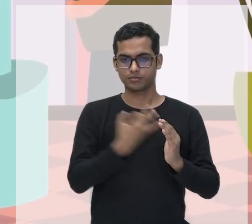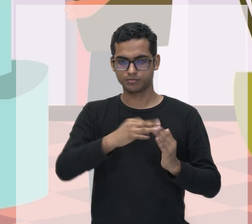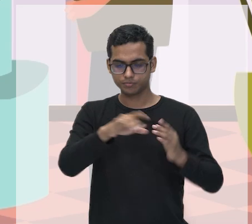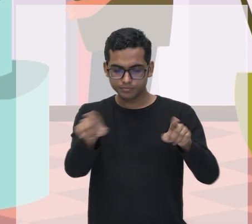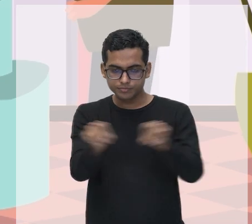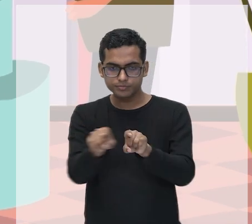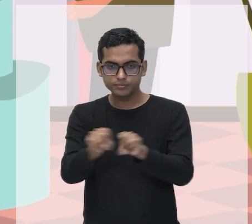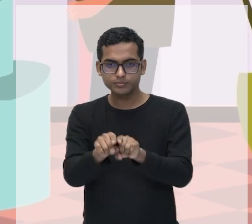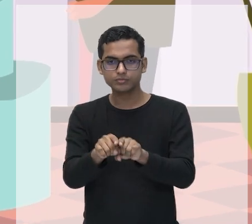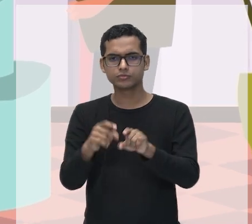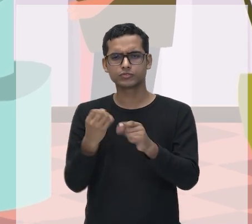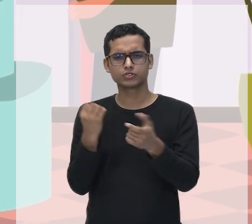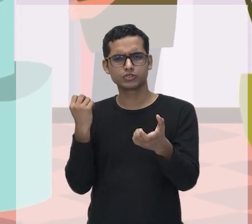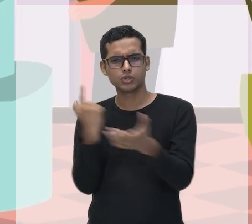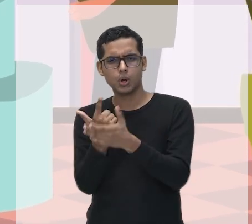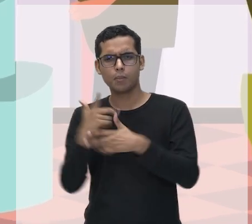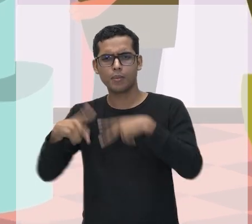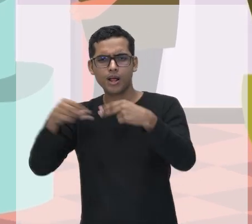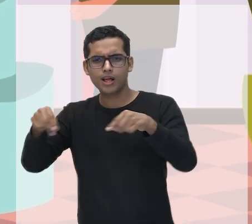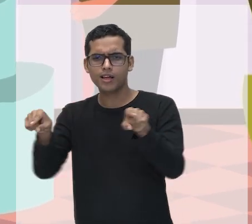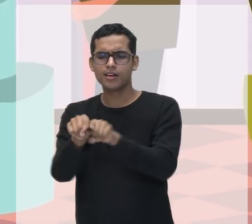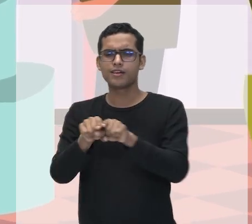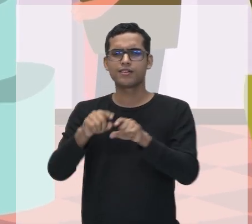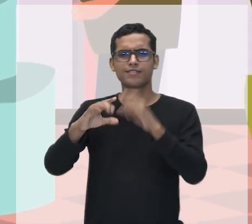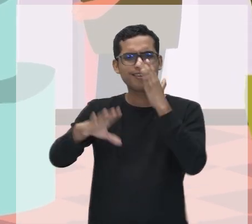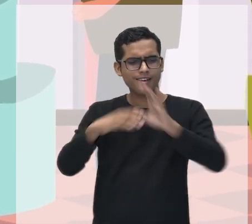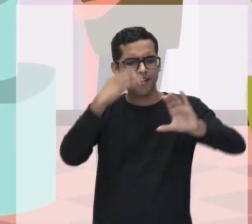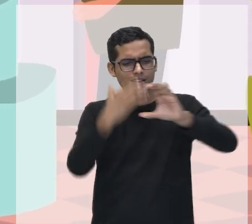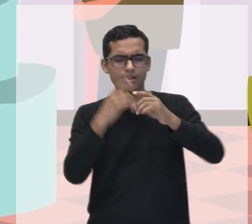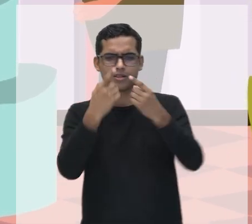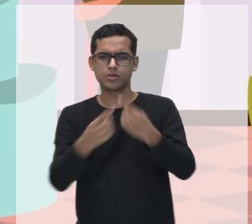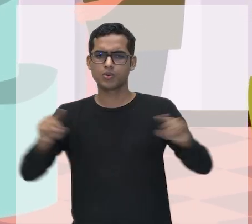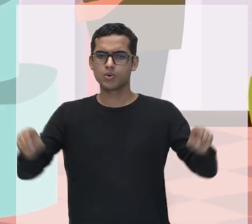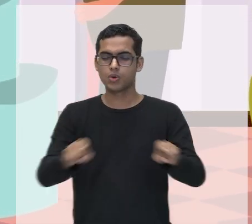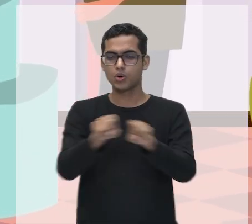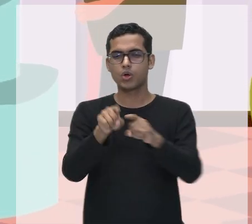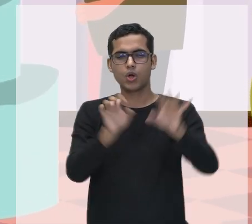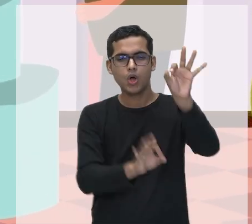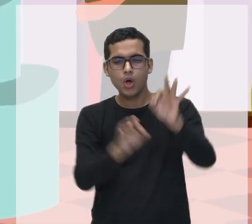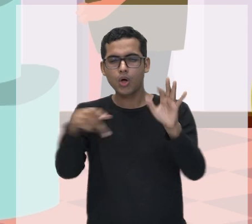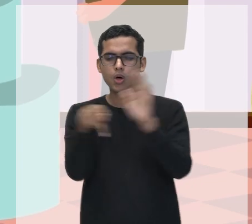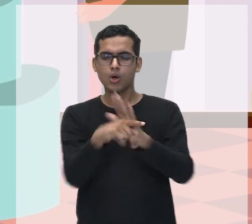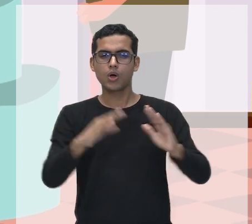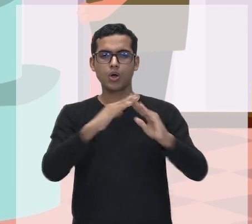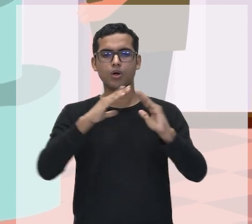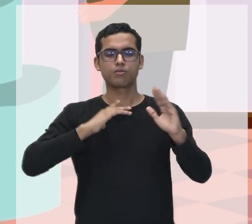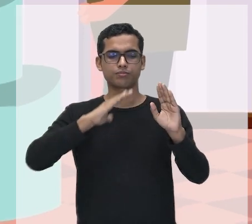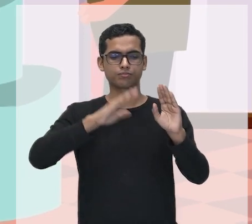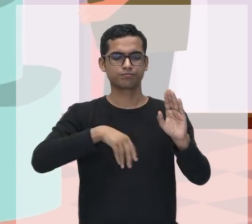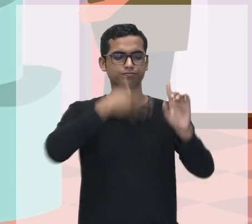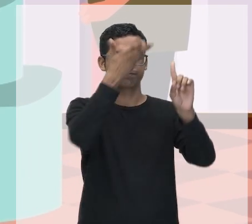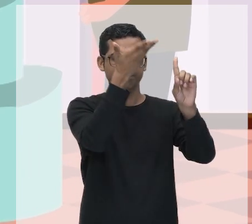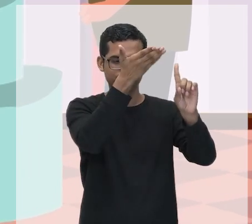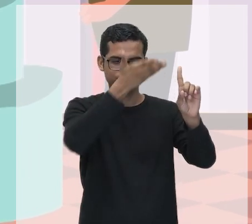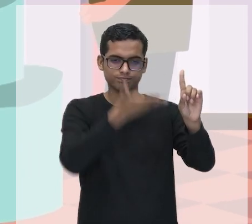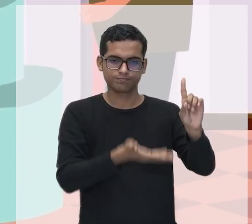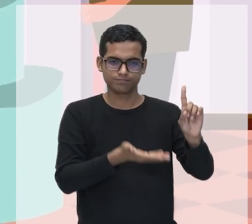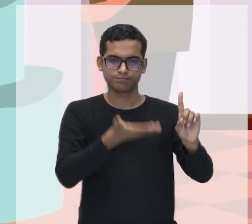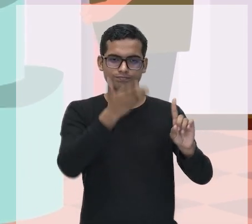presentes, cantam músicas, ornamentam suas casas, tudo para homenagear seus entes